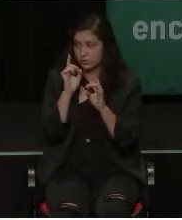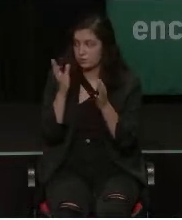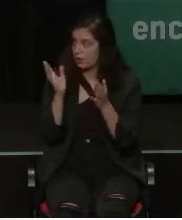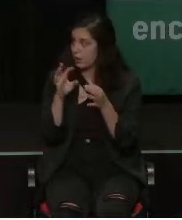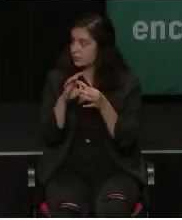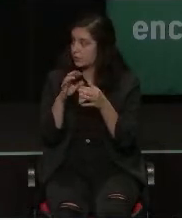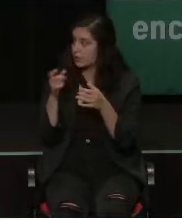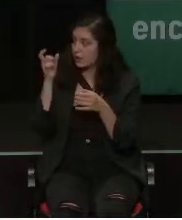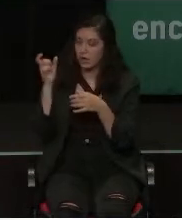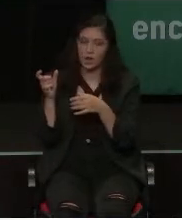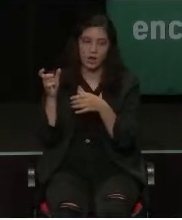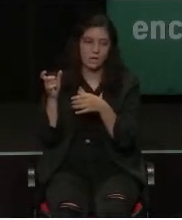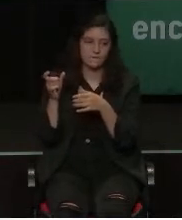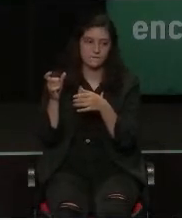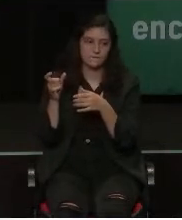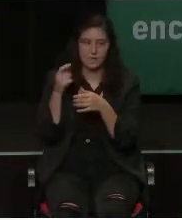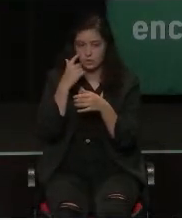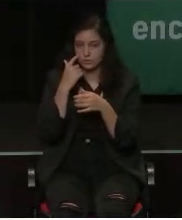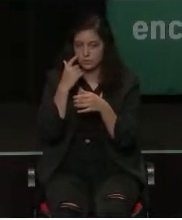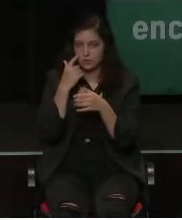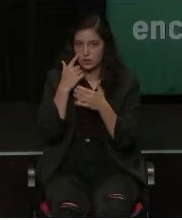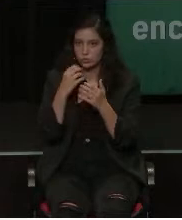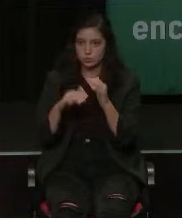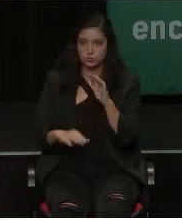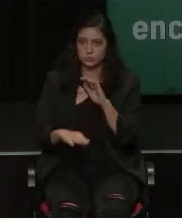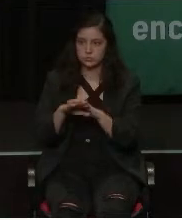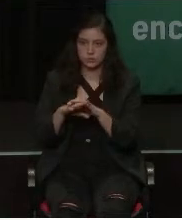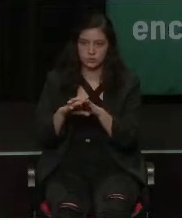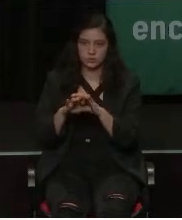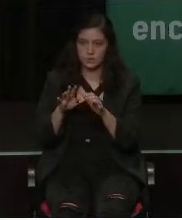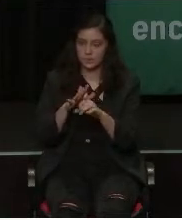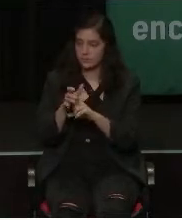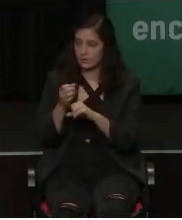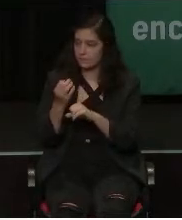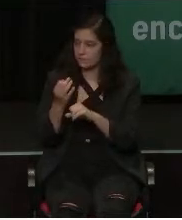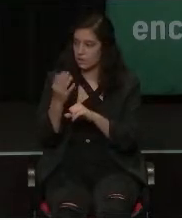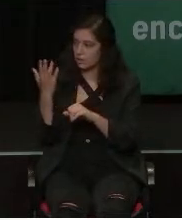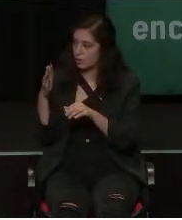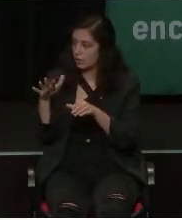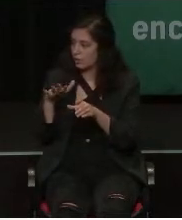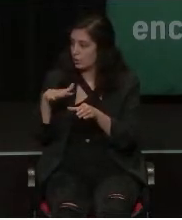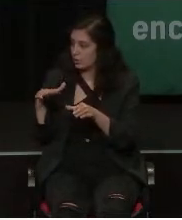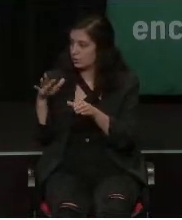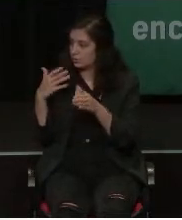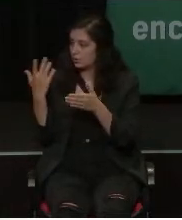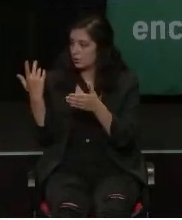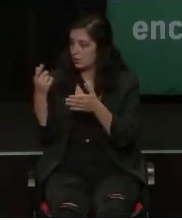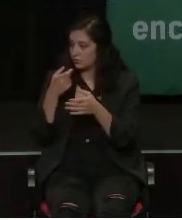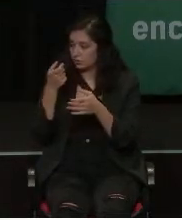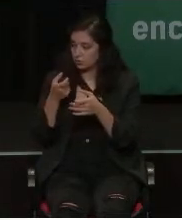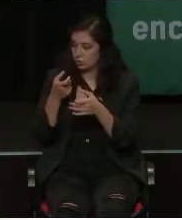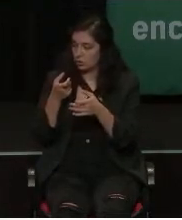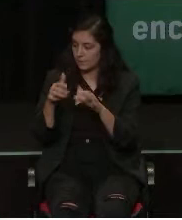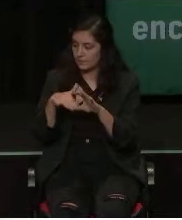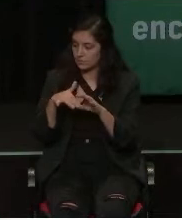este avatar foi testado no pico da pandemia. Portanto, temos este cenário aqui, que o indivíduo, o